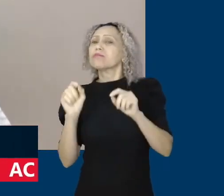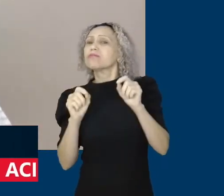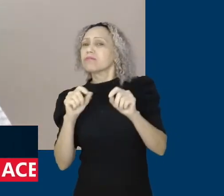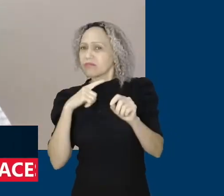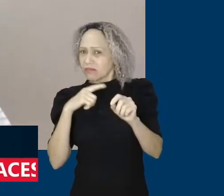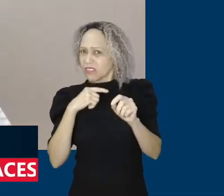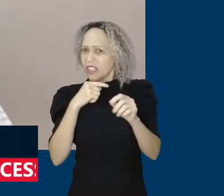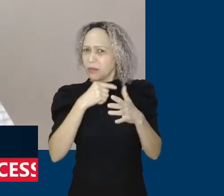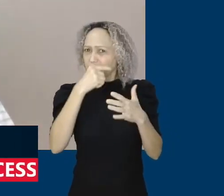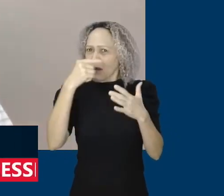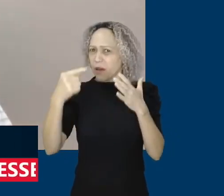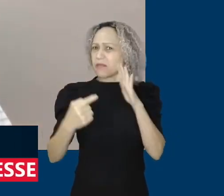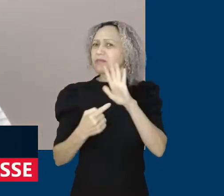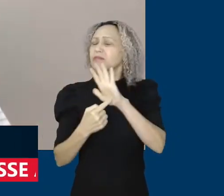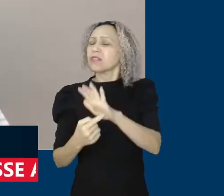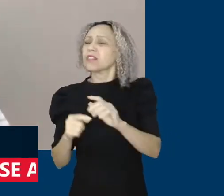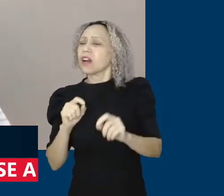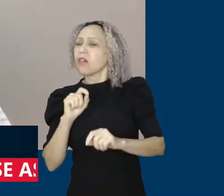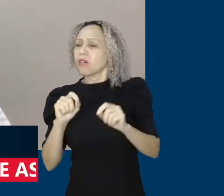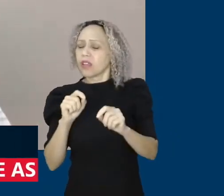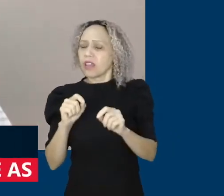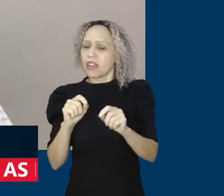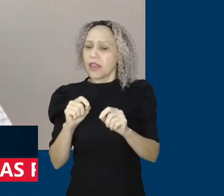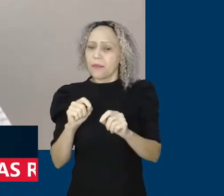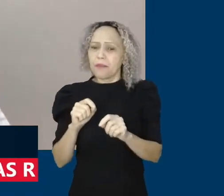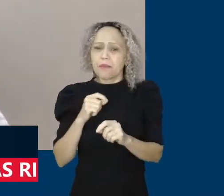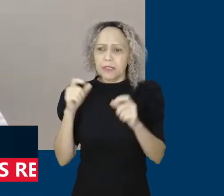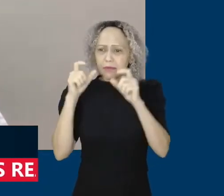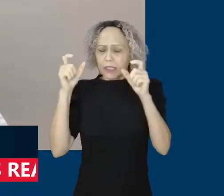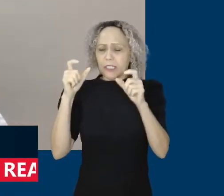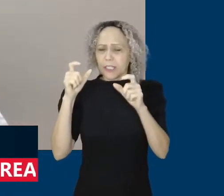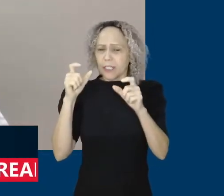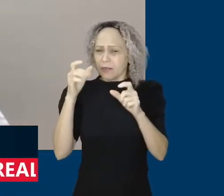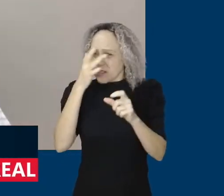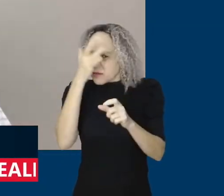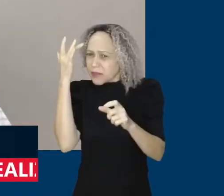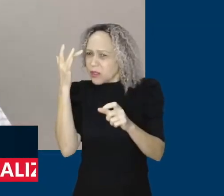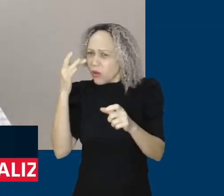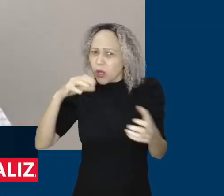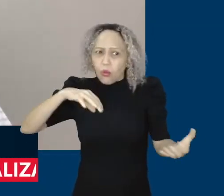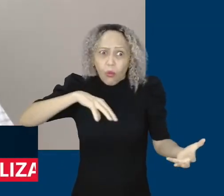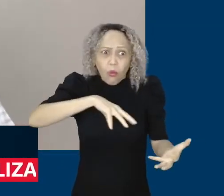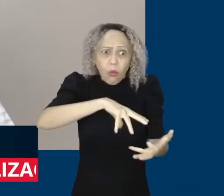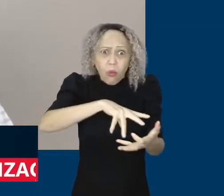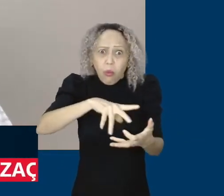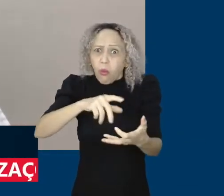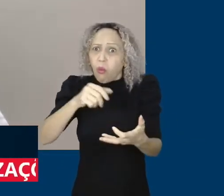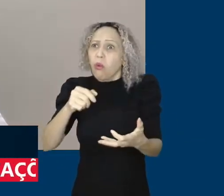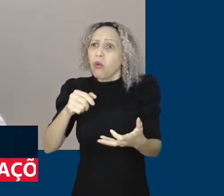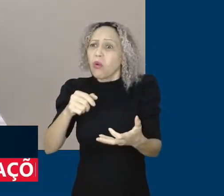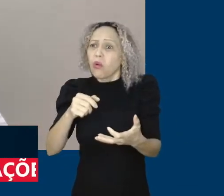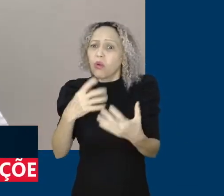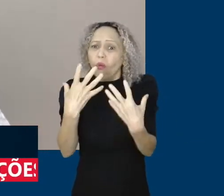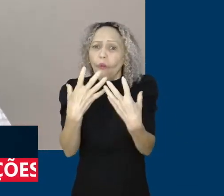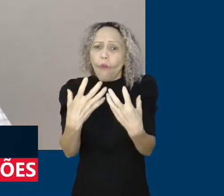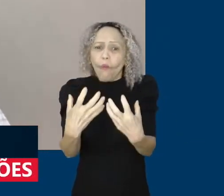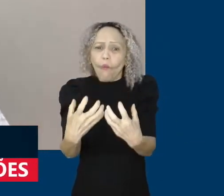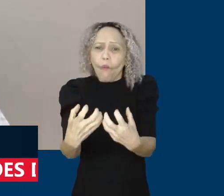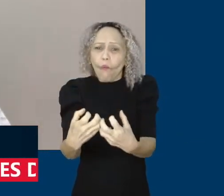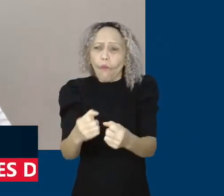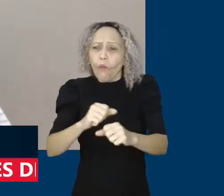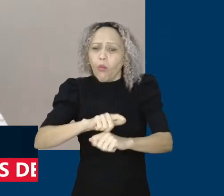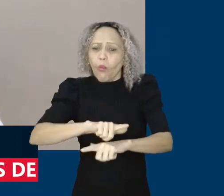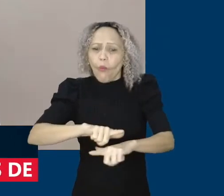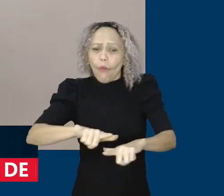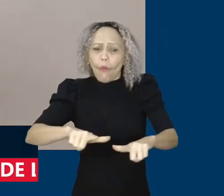para chamar a atenção do avanço da desertificação em todo o mundo. O Brasil tem sido visto nessa retomada